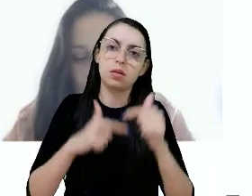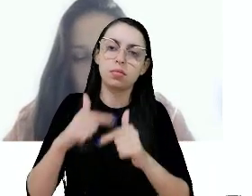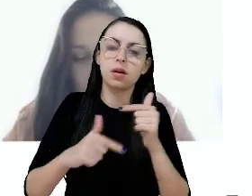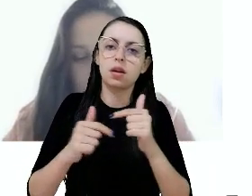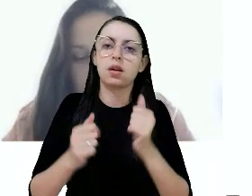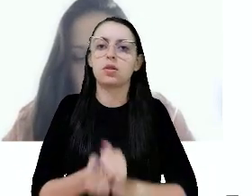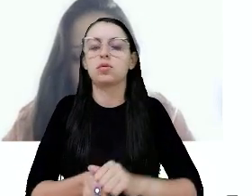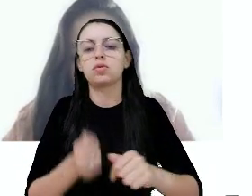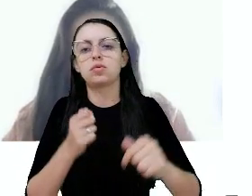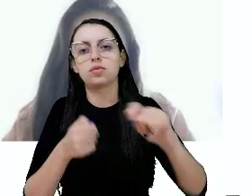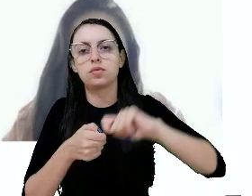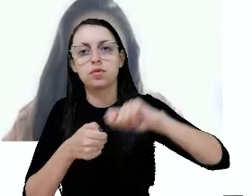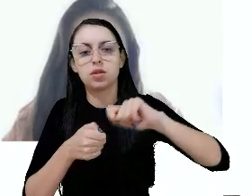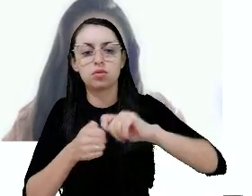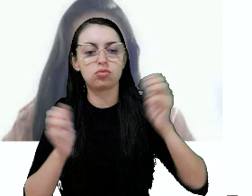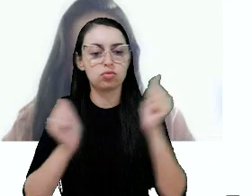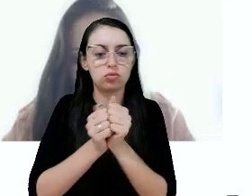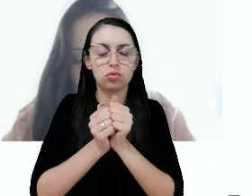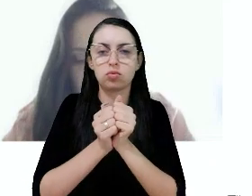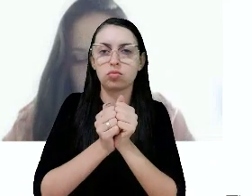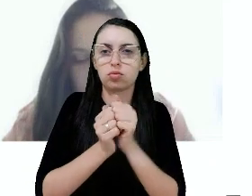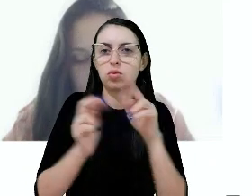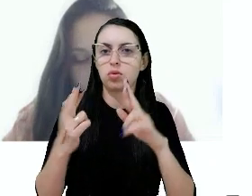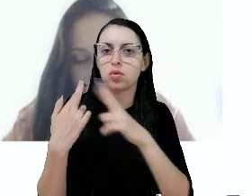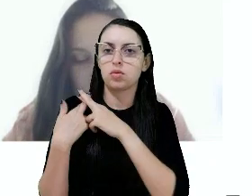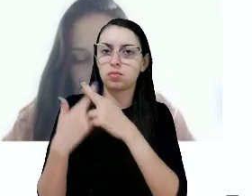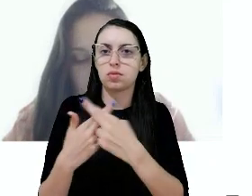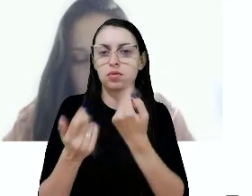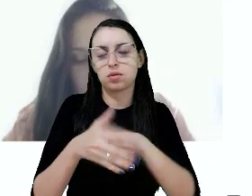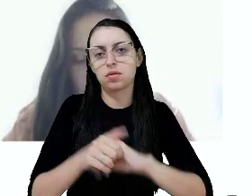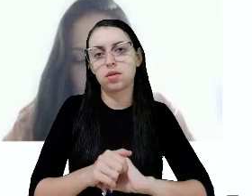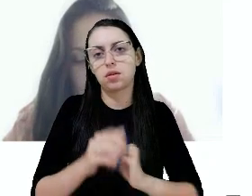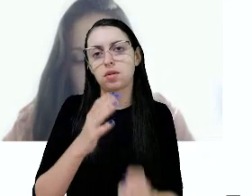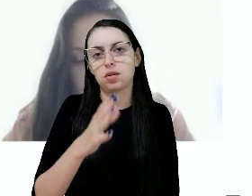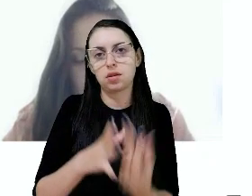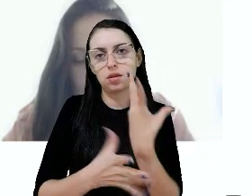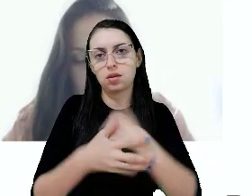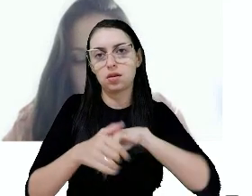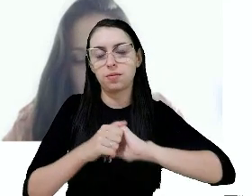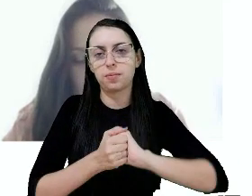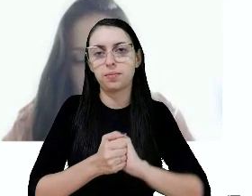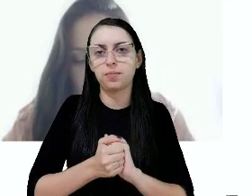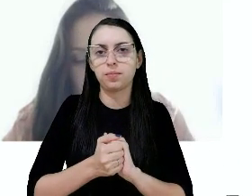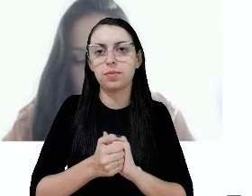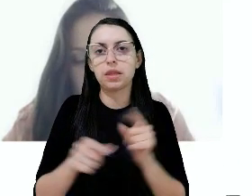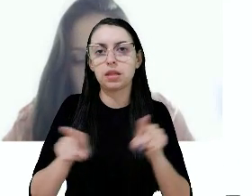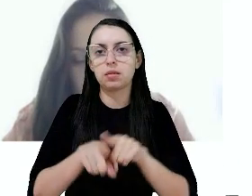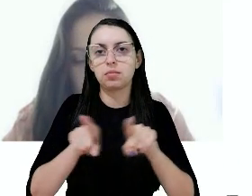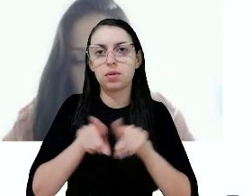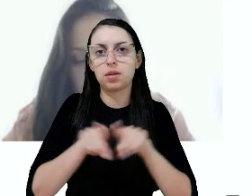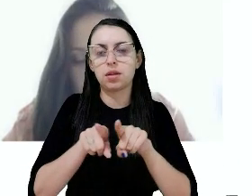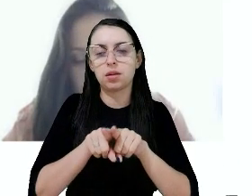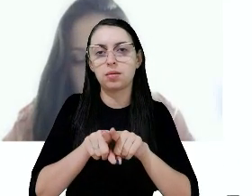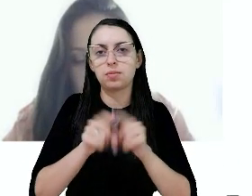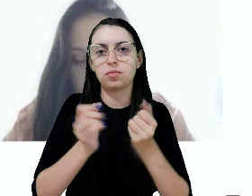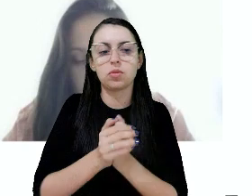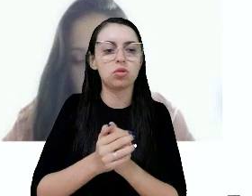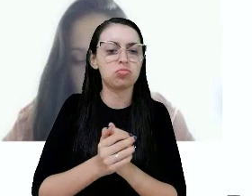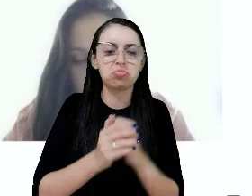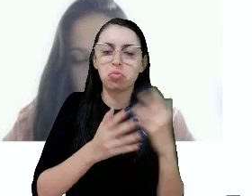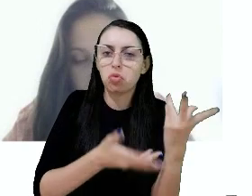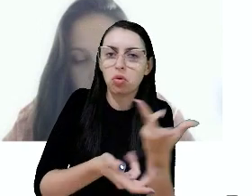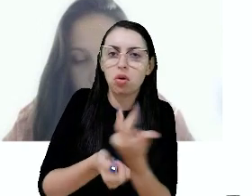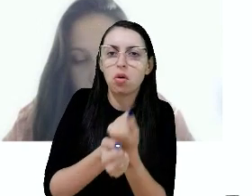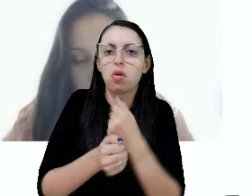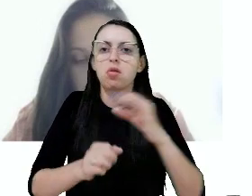eles têm feito junto à comissão, muito ativos e criativos. Também toda a